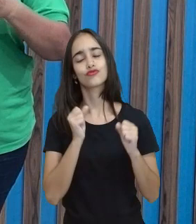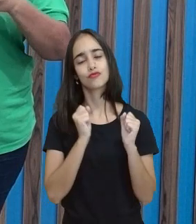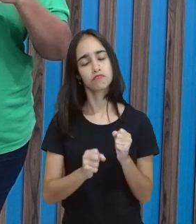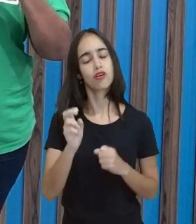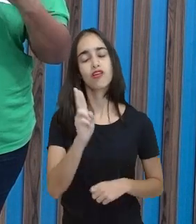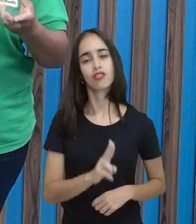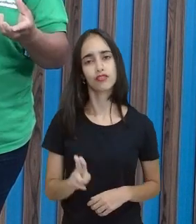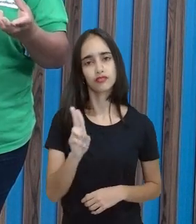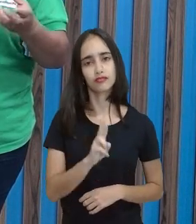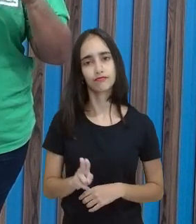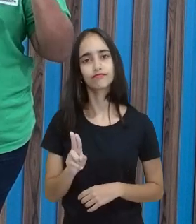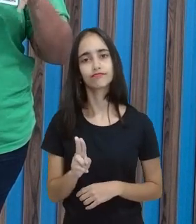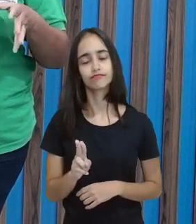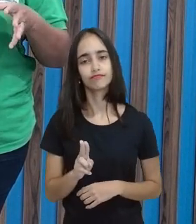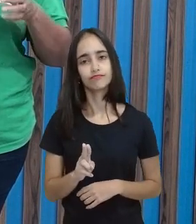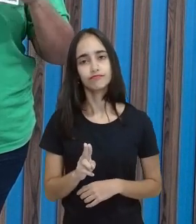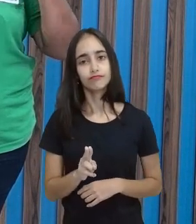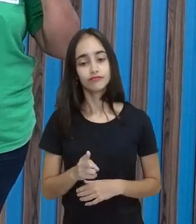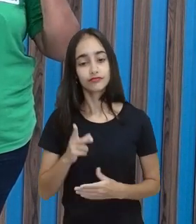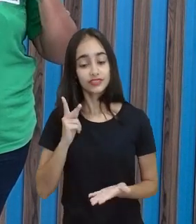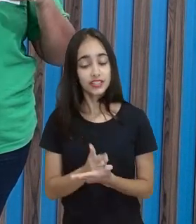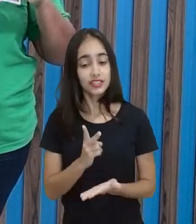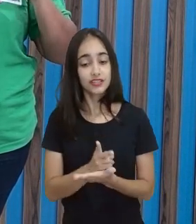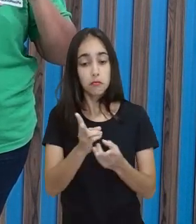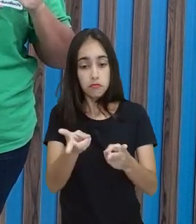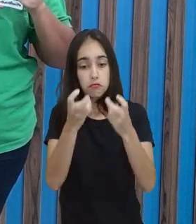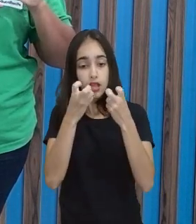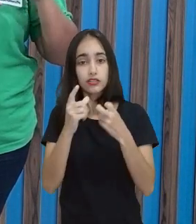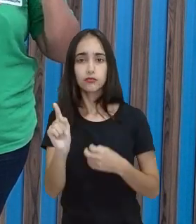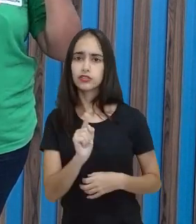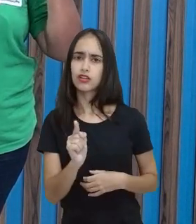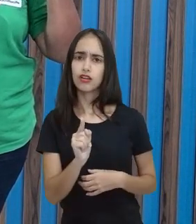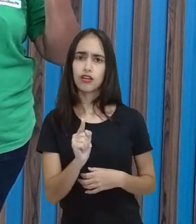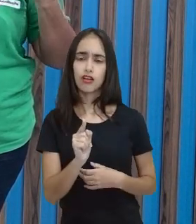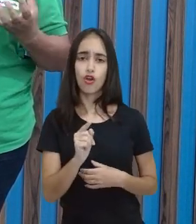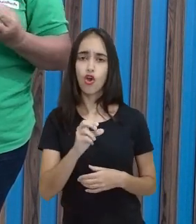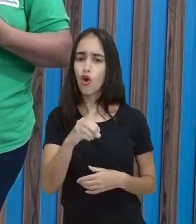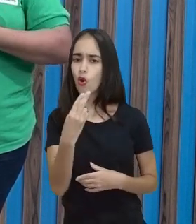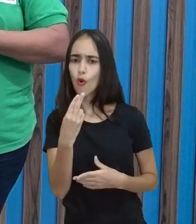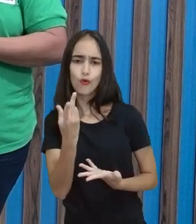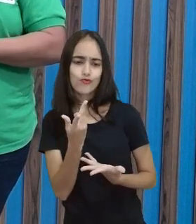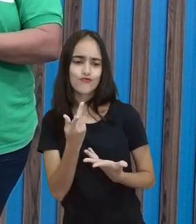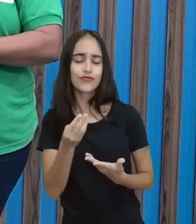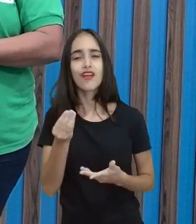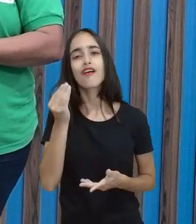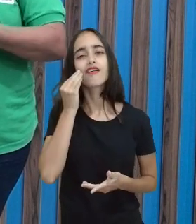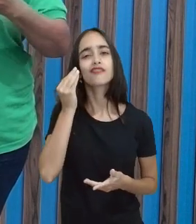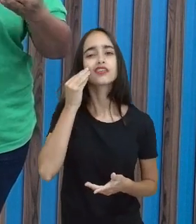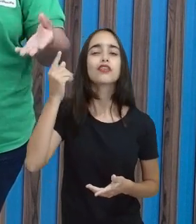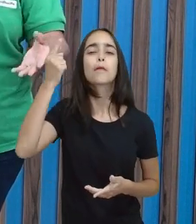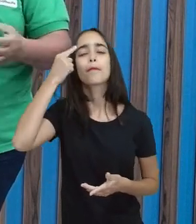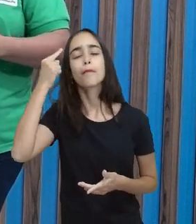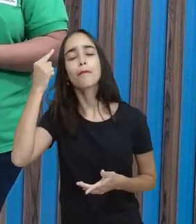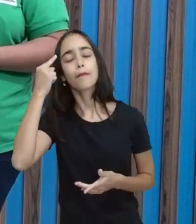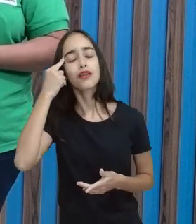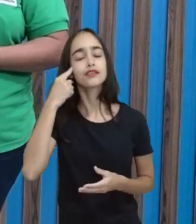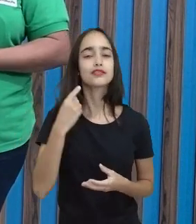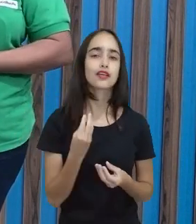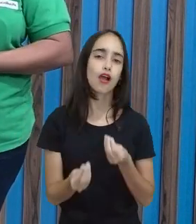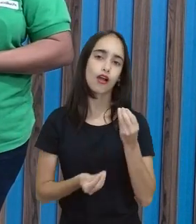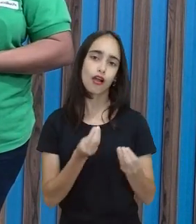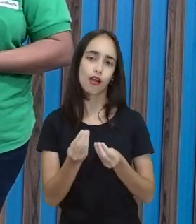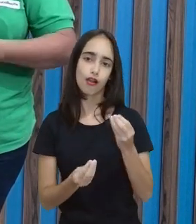gente nem sempre percebe ou procura pensar de que foi feito aquele material que está ali